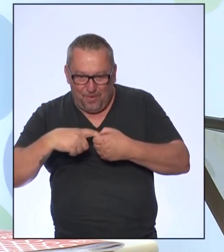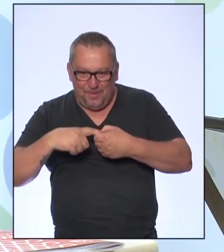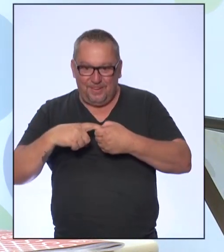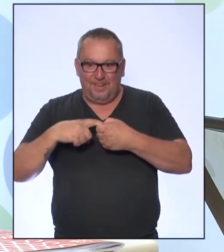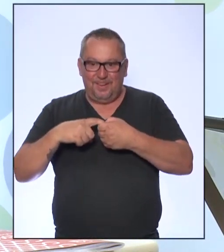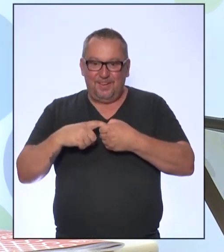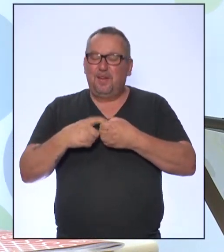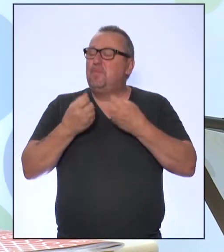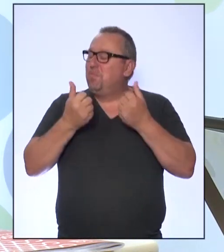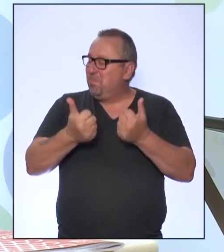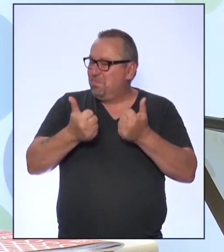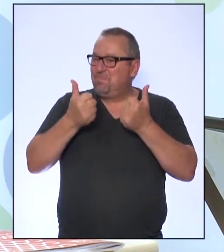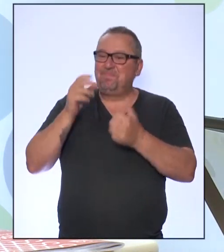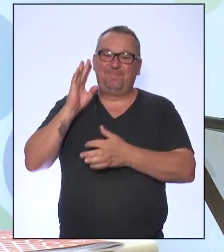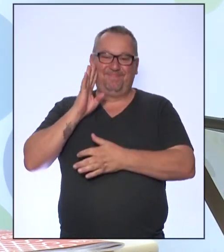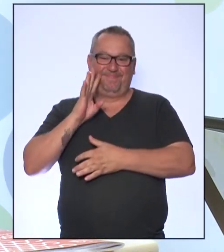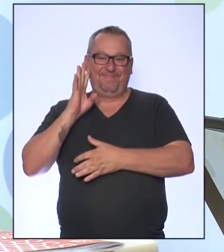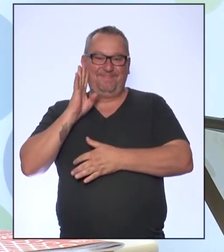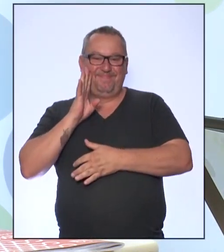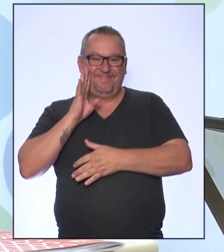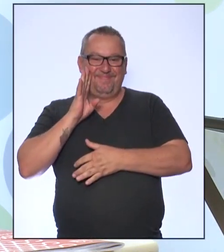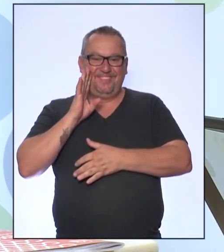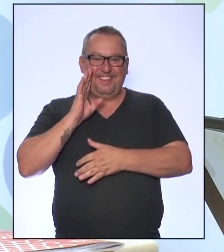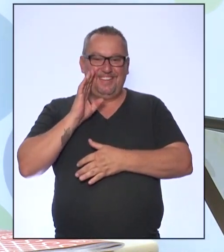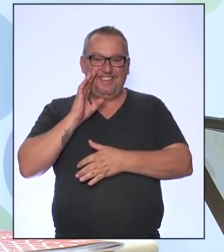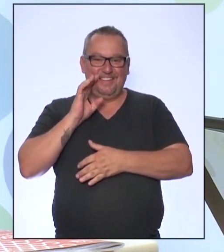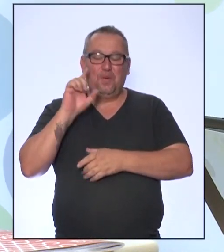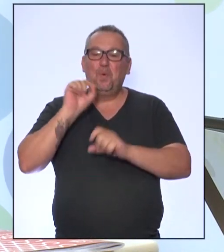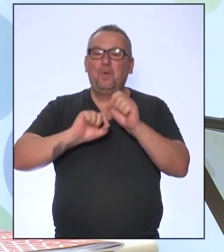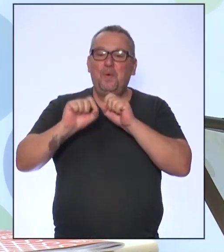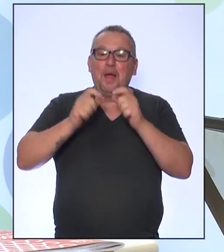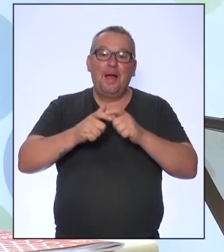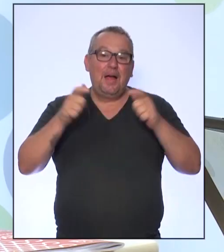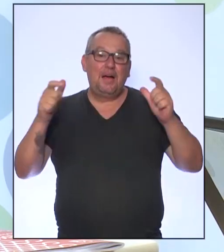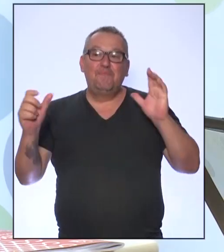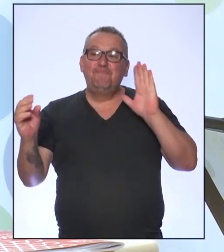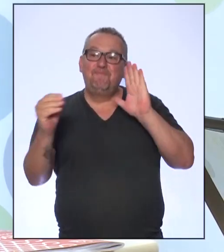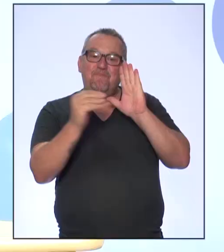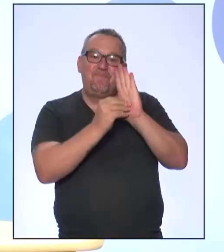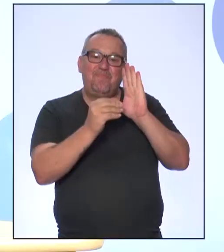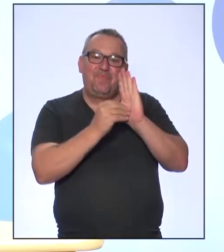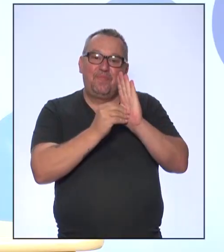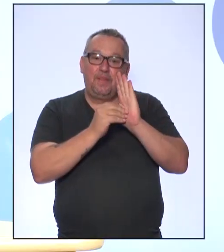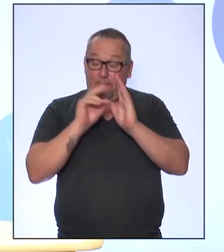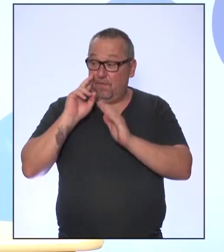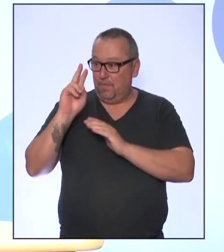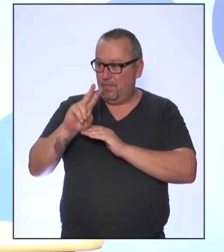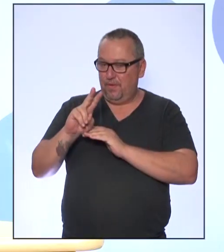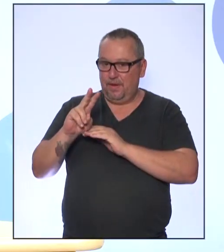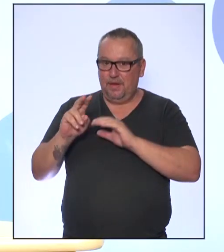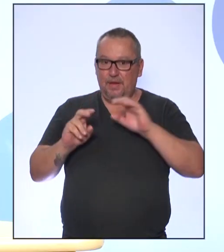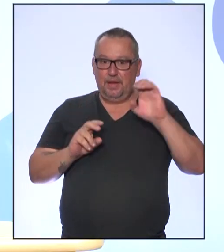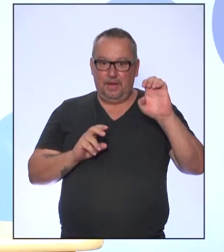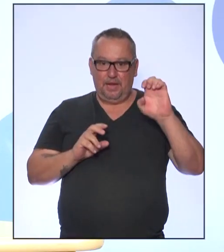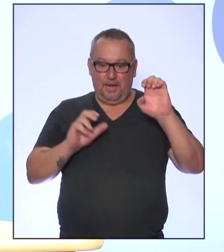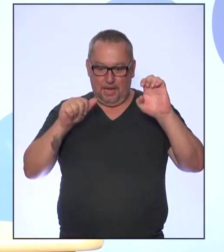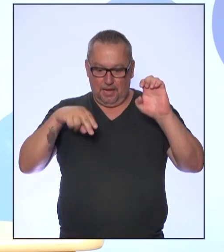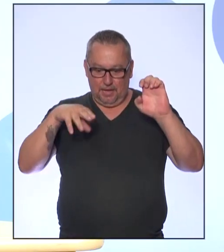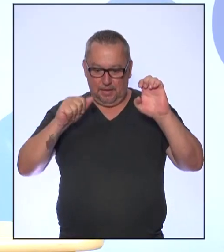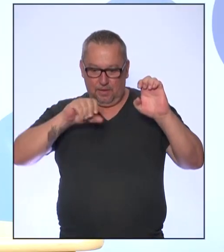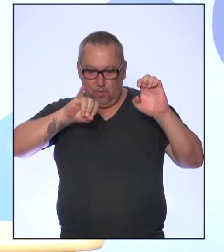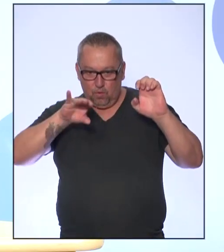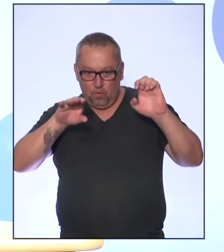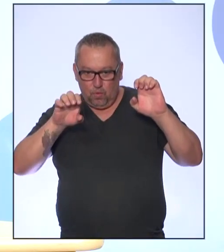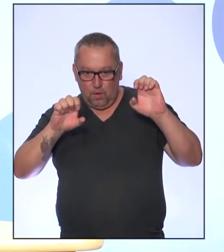Voltamos. Muito bem. Bom, o que a maioria colocou, Dani? Então vamos lá. A Anne e o